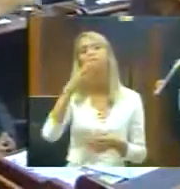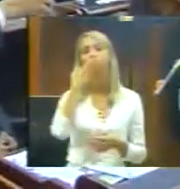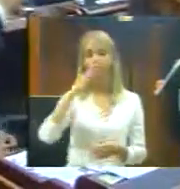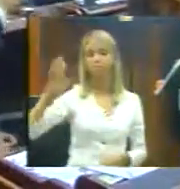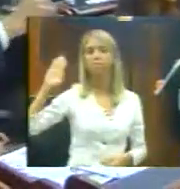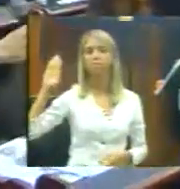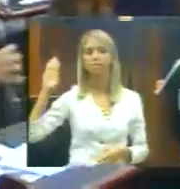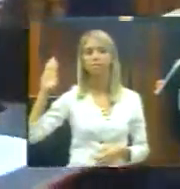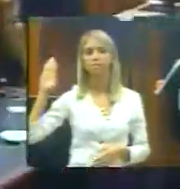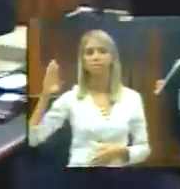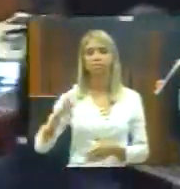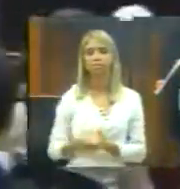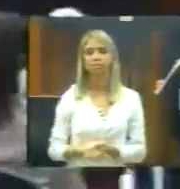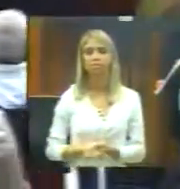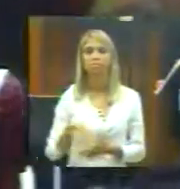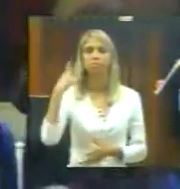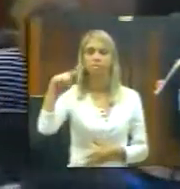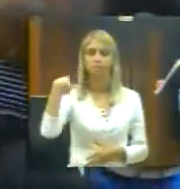prometo.